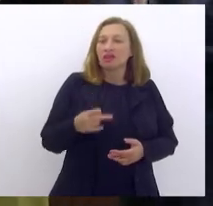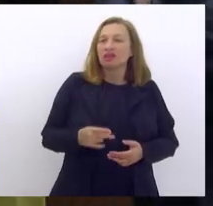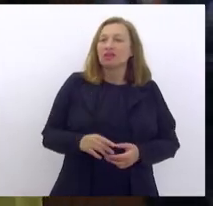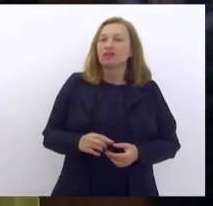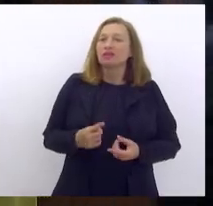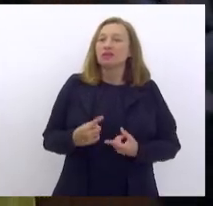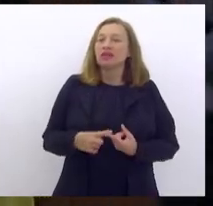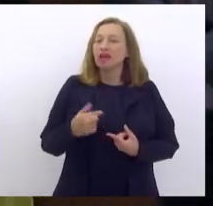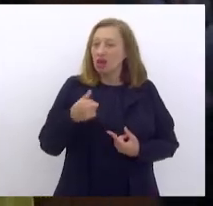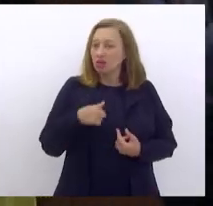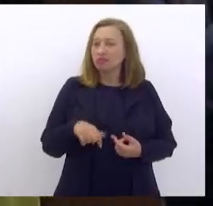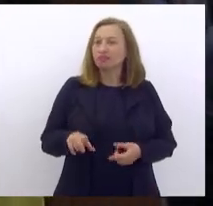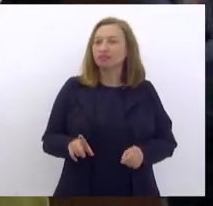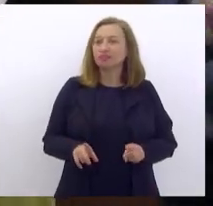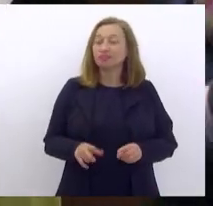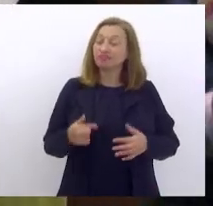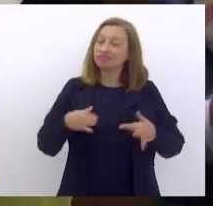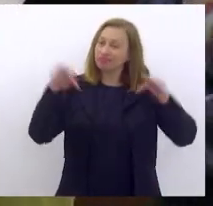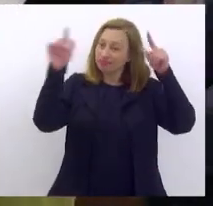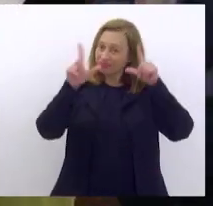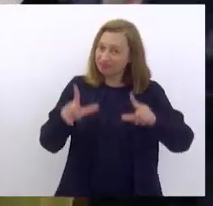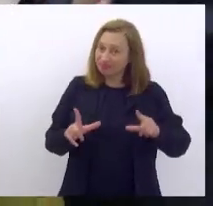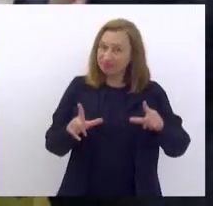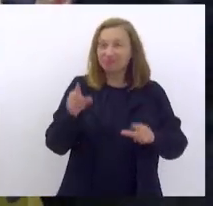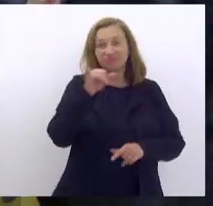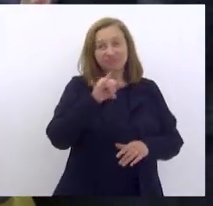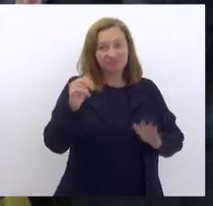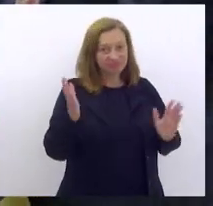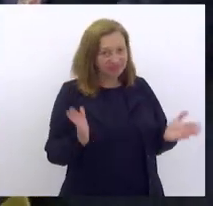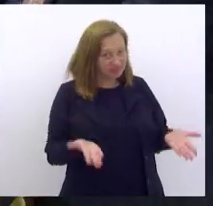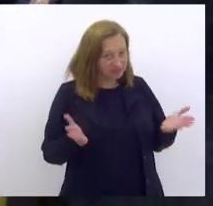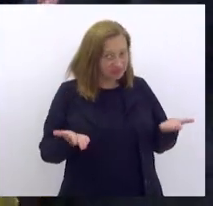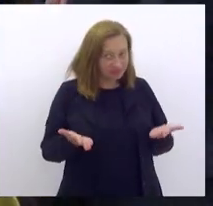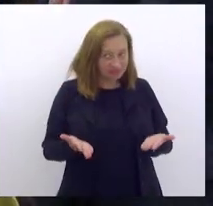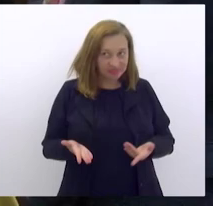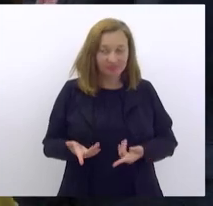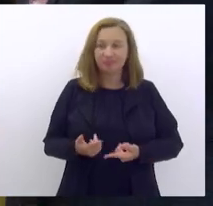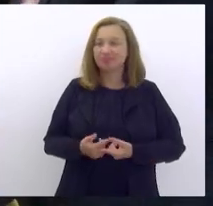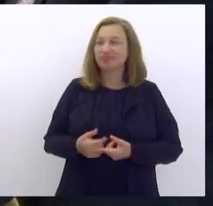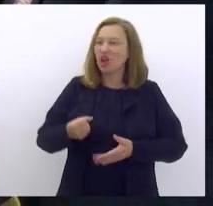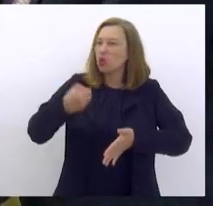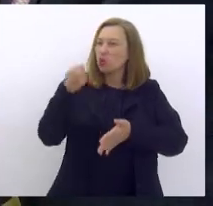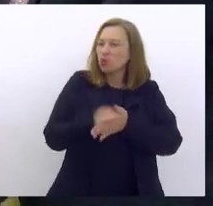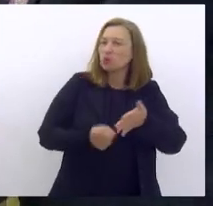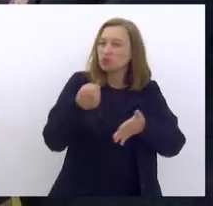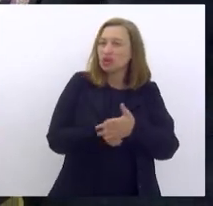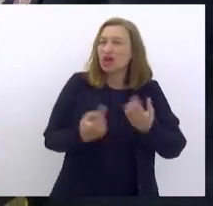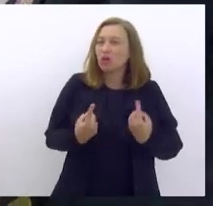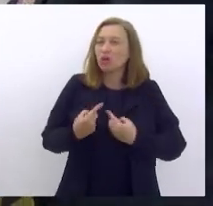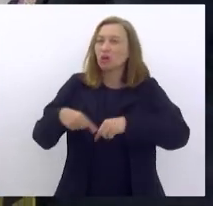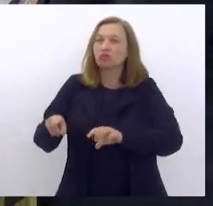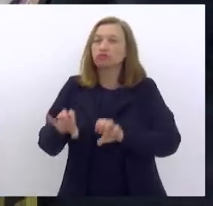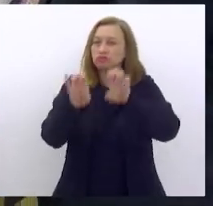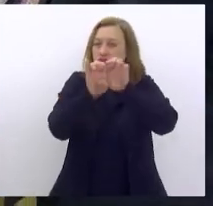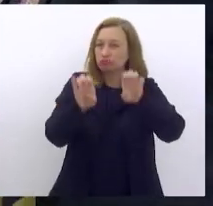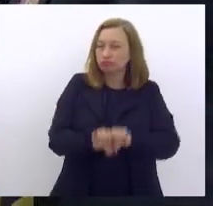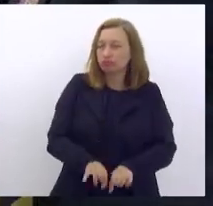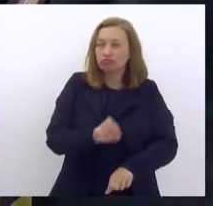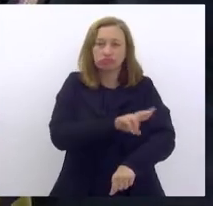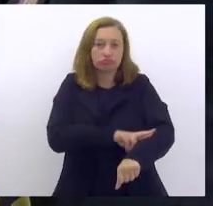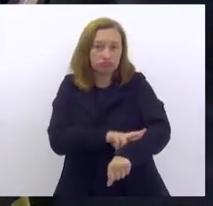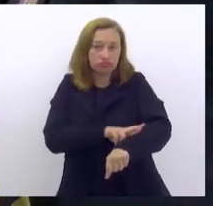porque eu também estou feliz no dia de hoje. Porque a gente lutar contra o racismo estrutural é uma